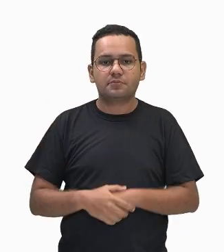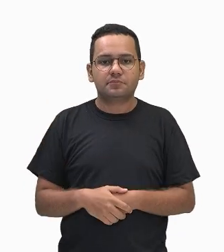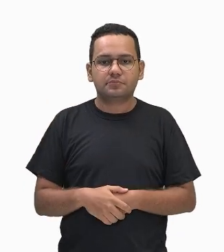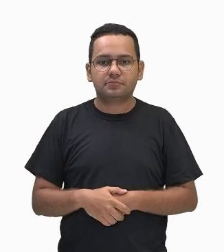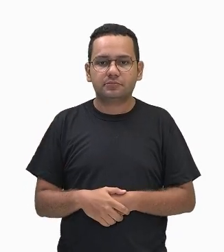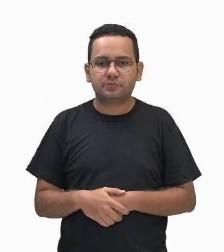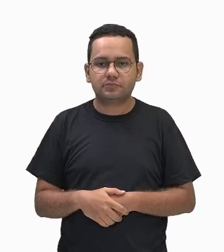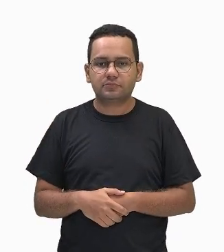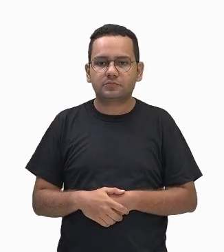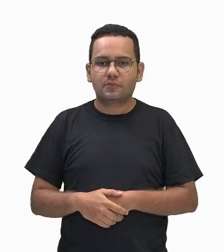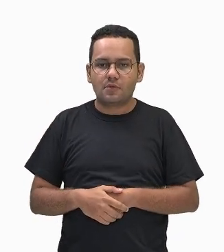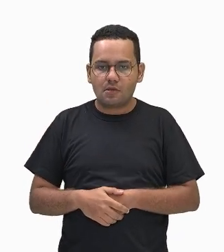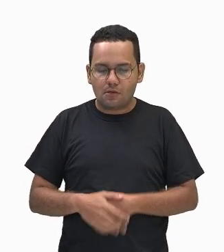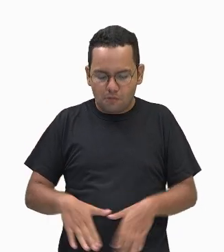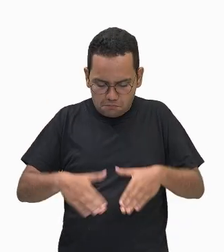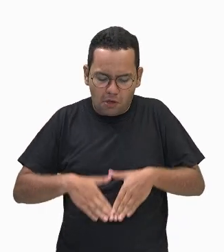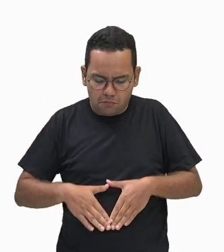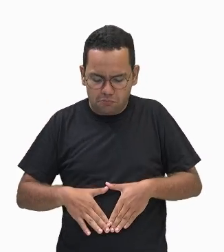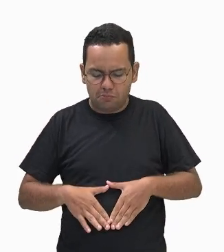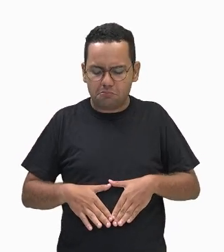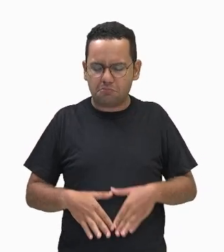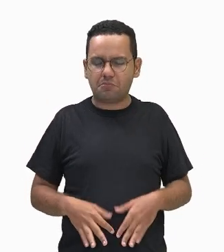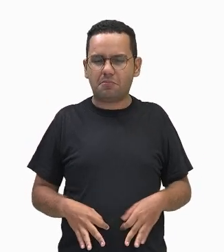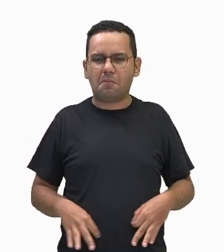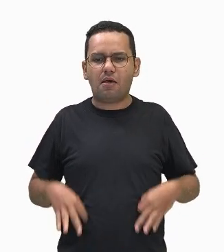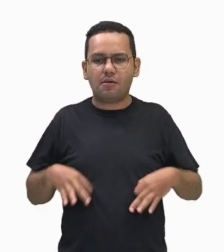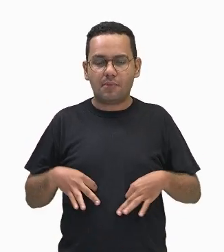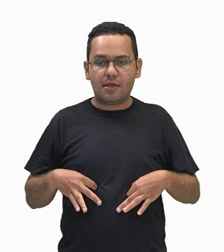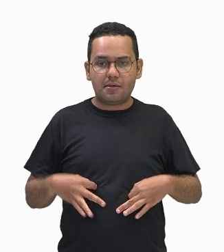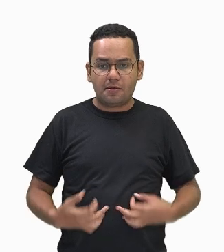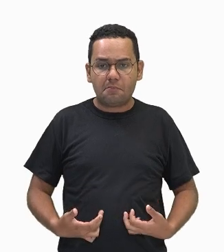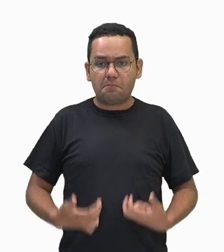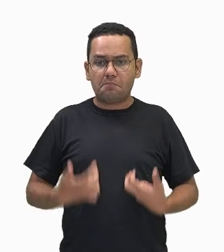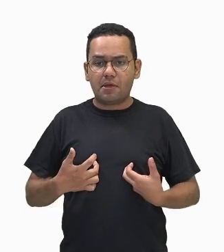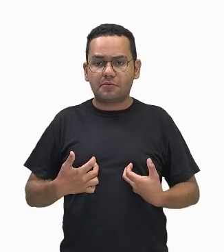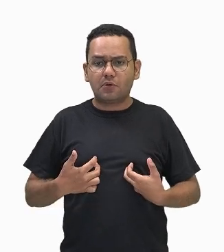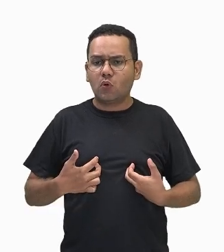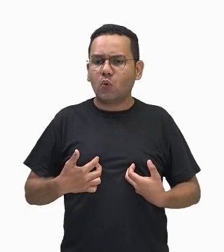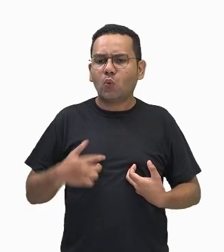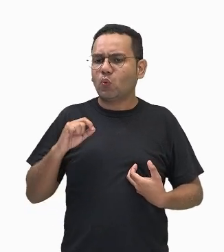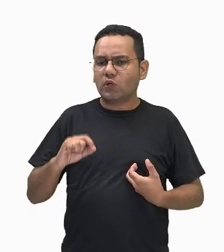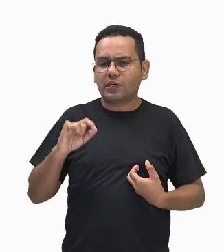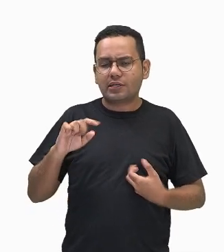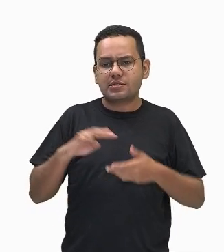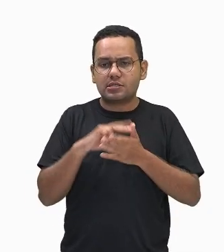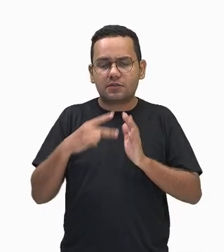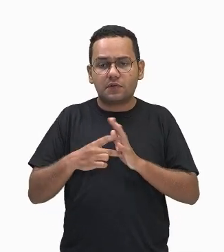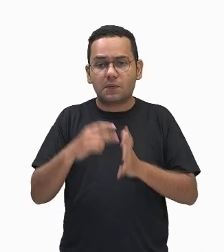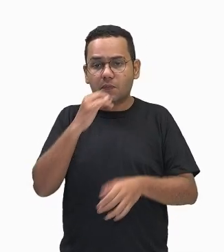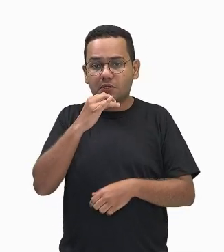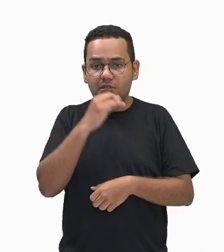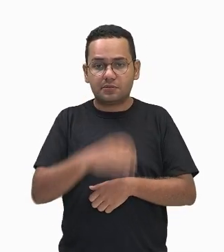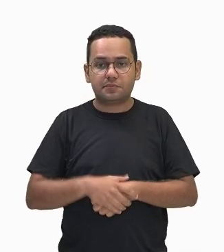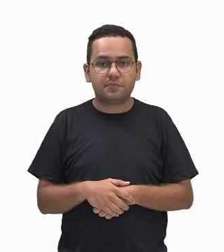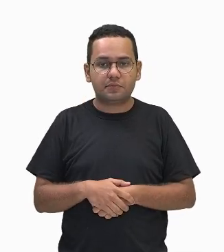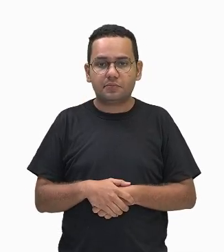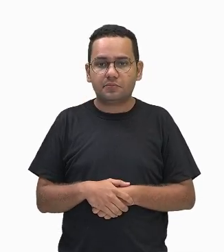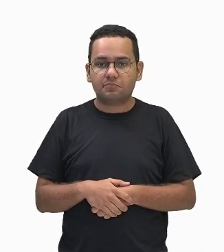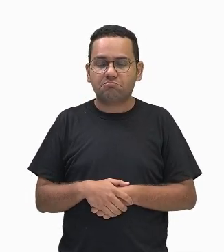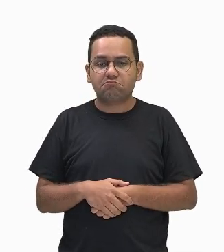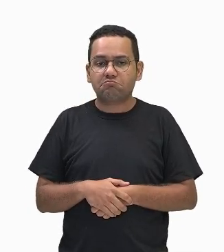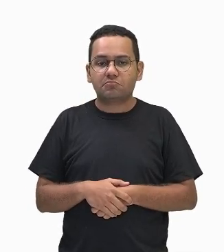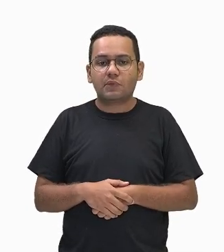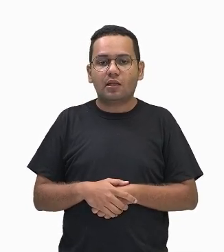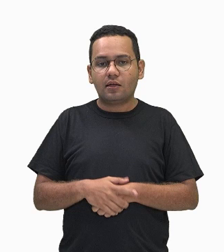O que é a esterilização, professor Vinícius? É impedir que a mulher tenha, né, ela vai perder a capacidade de ter filho.